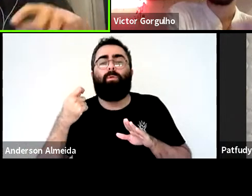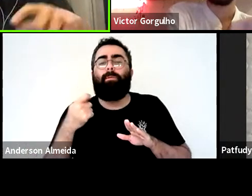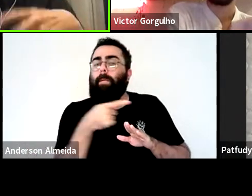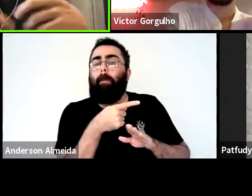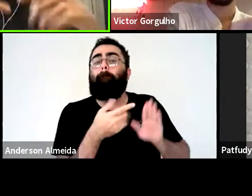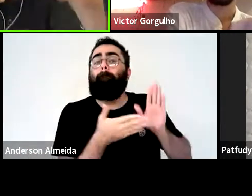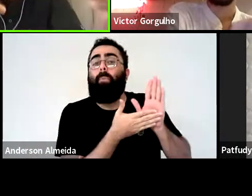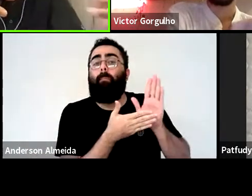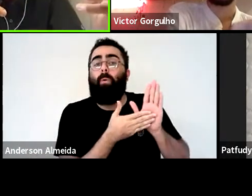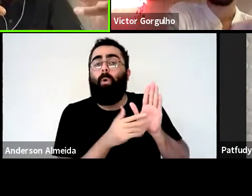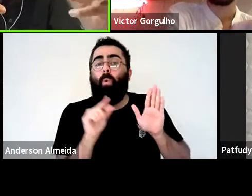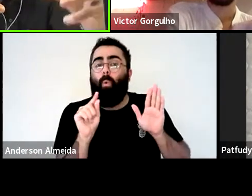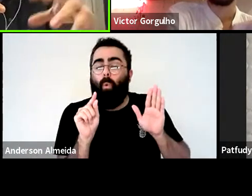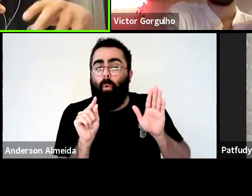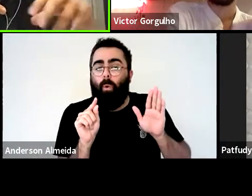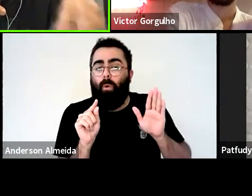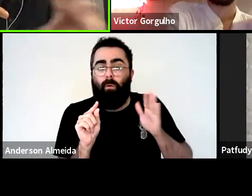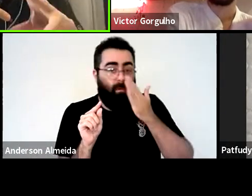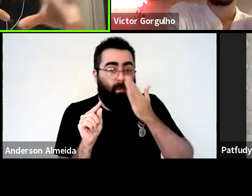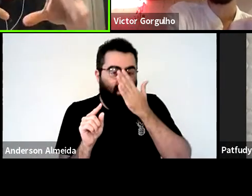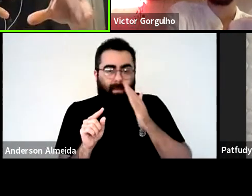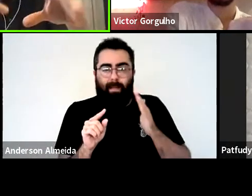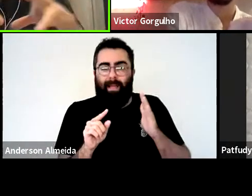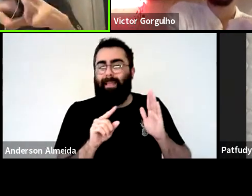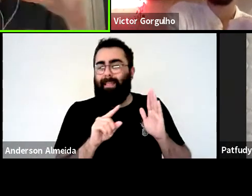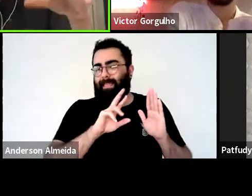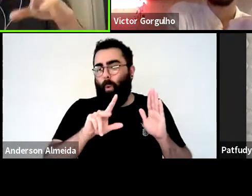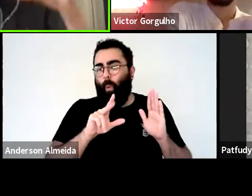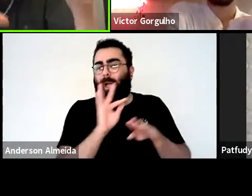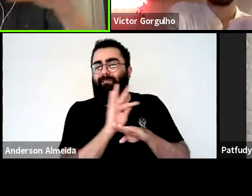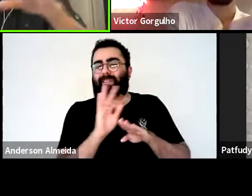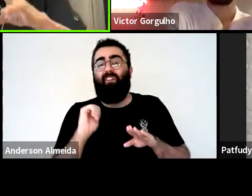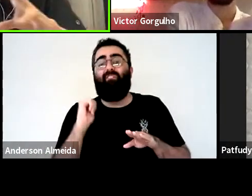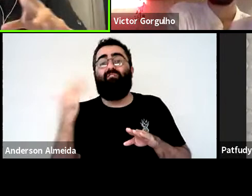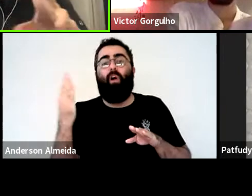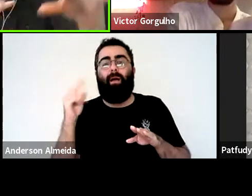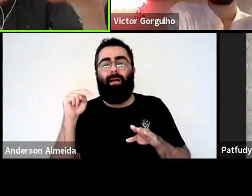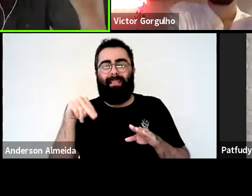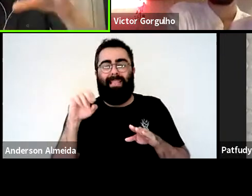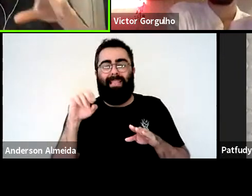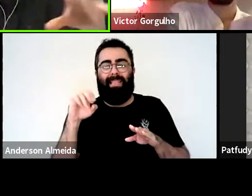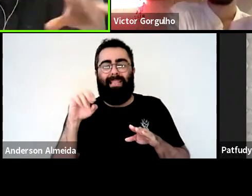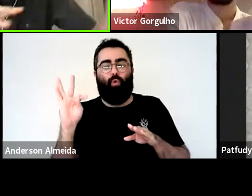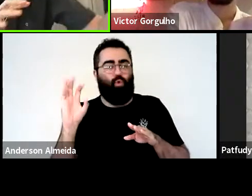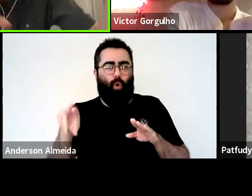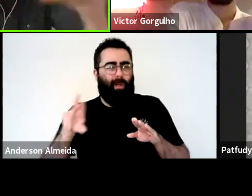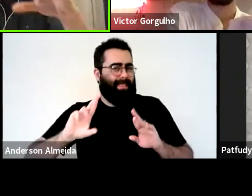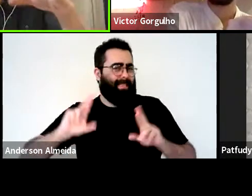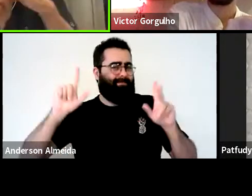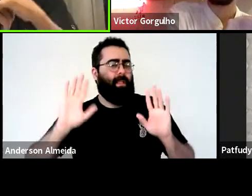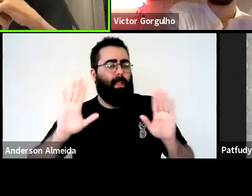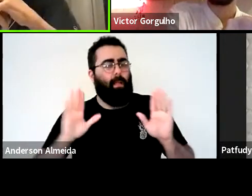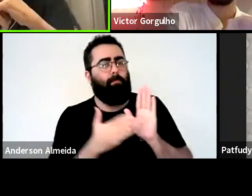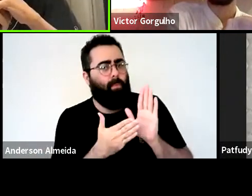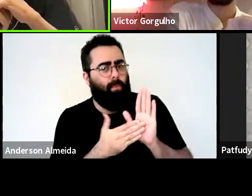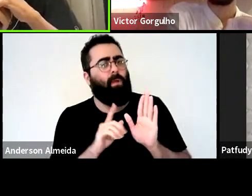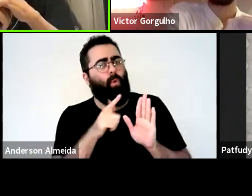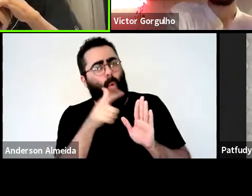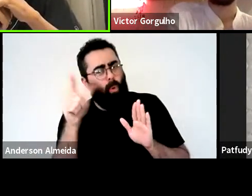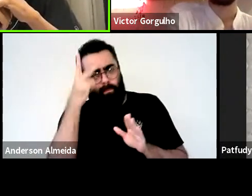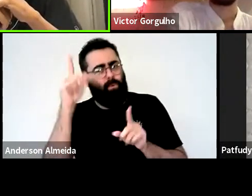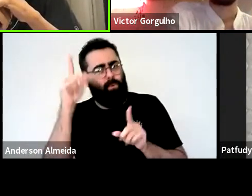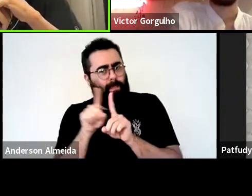propõe, que é uma física não newtoniana, então, dentro também participando desse projeto, que a Denise Ferreira da Silva também participa, Fred Moulton, tudo isso,